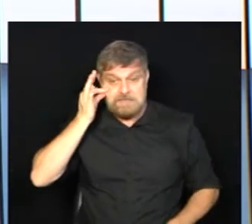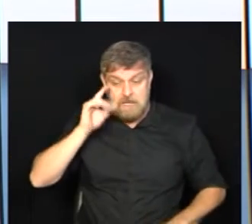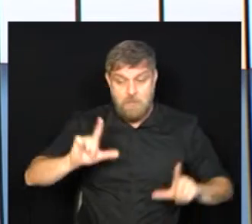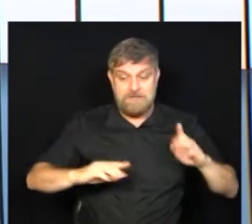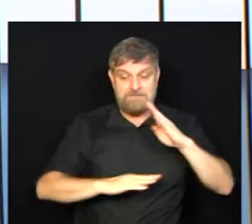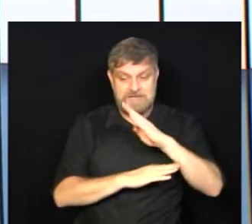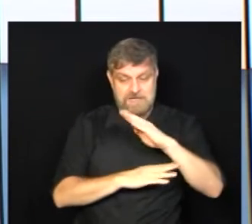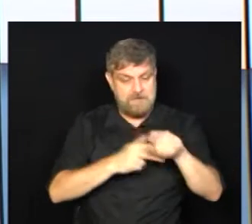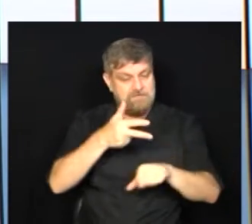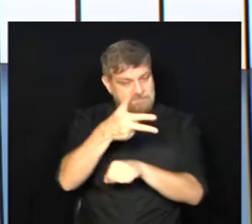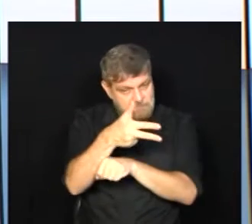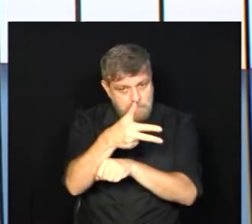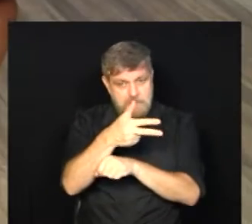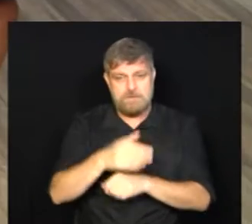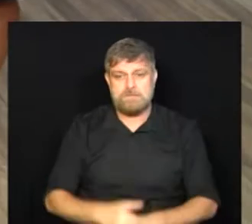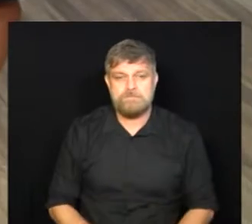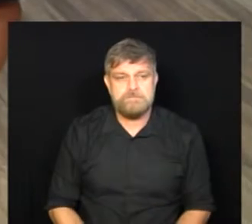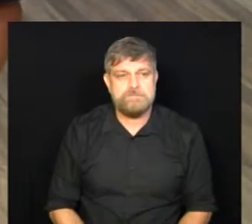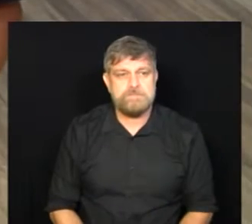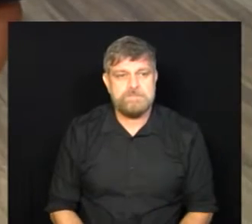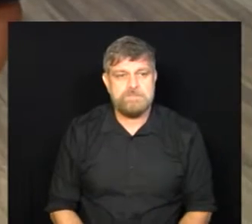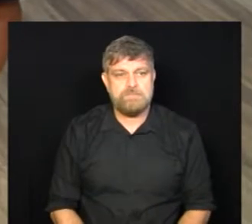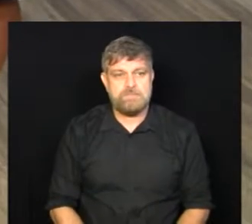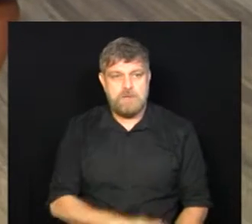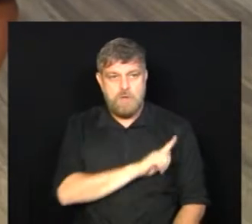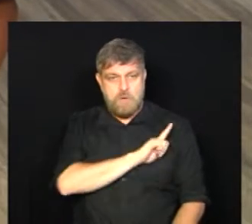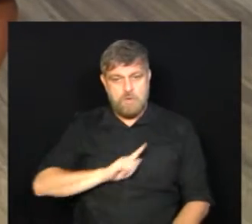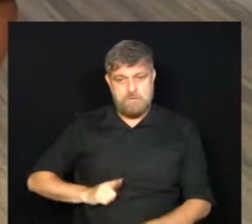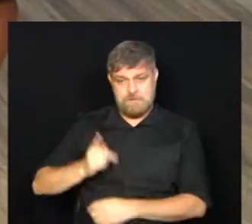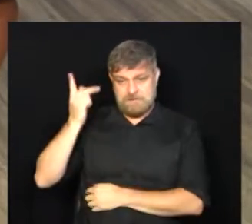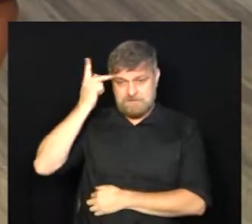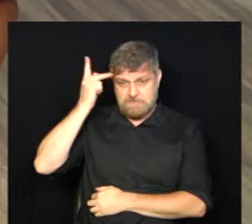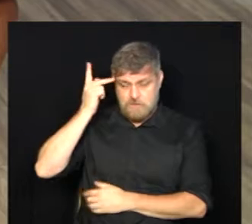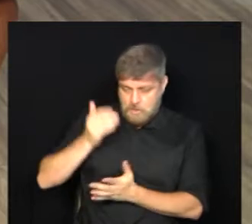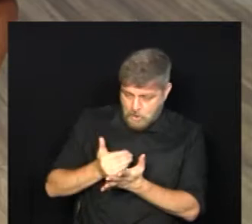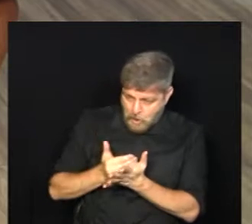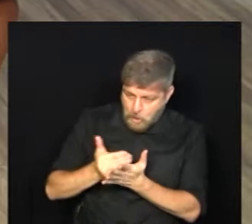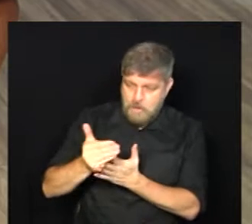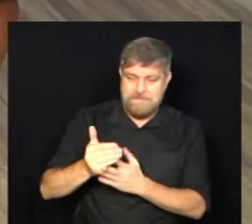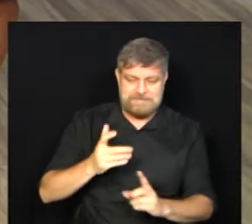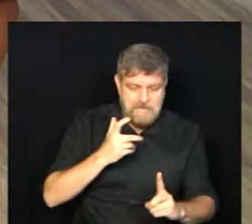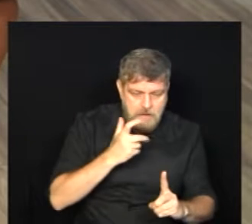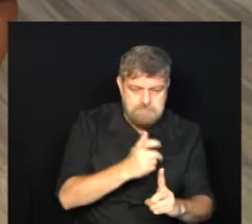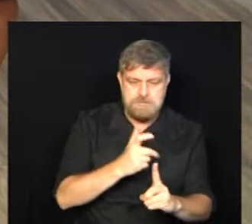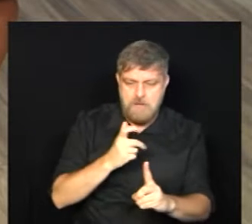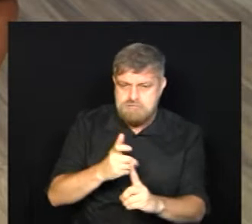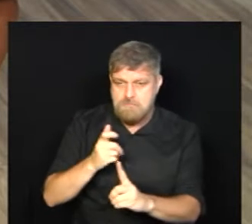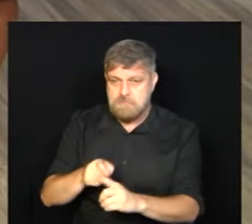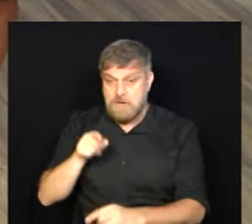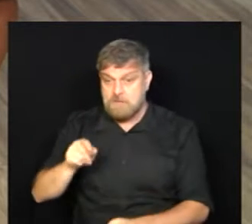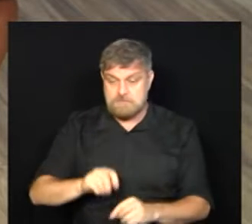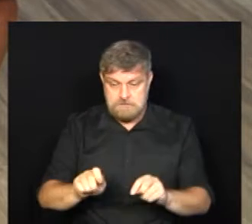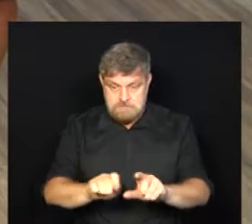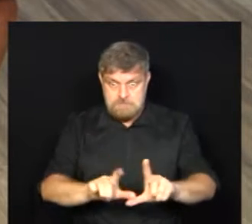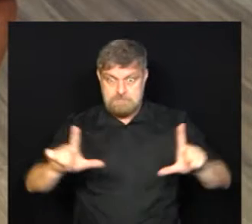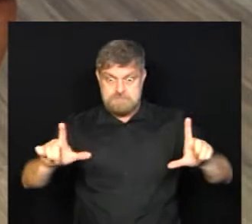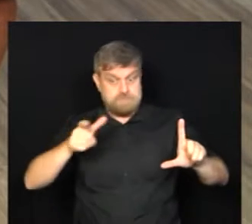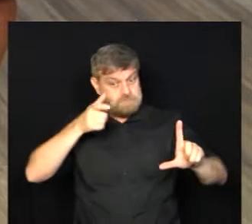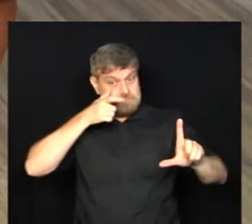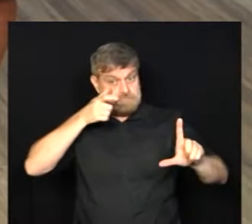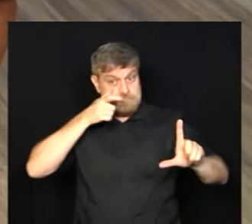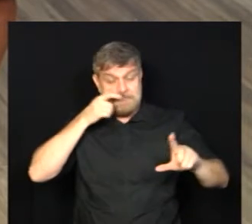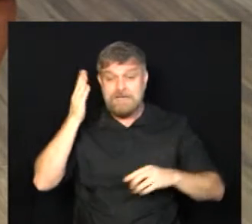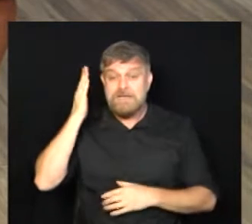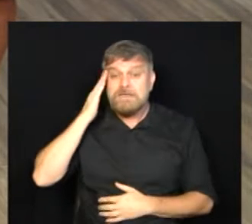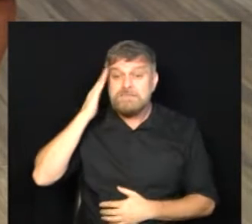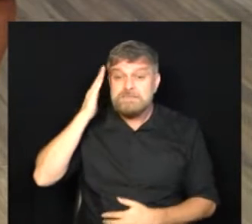Câmara Campinas. Então, o governo de São Paulo iniciando então a vacinação, e você fica ligado aí para